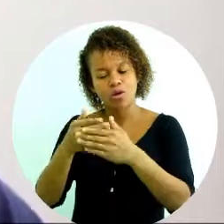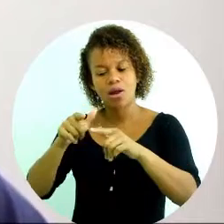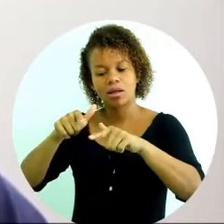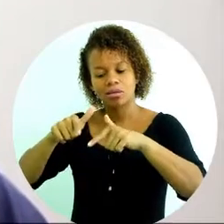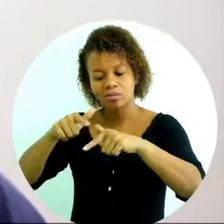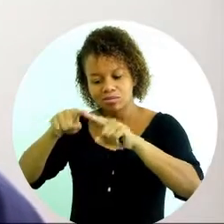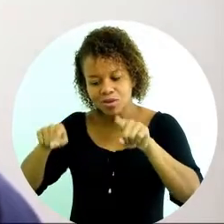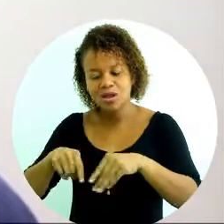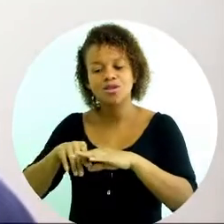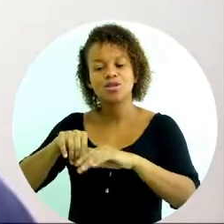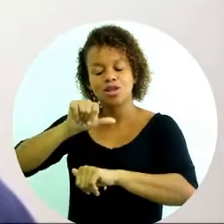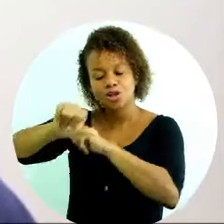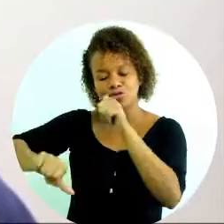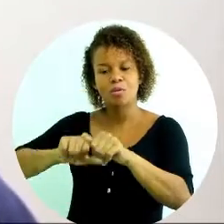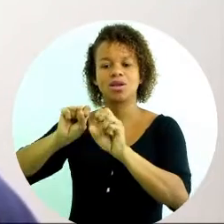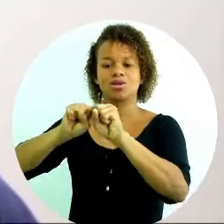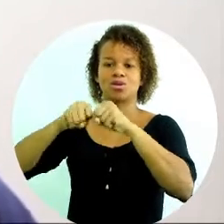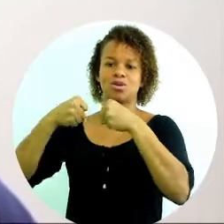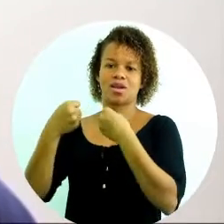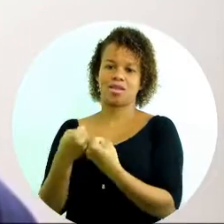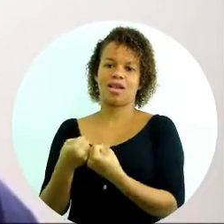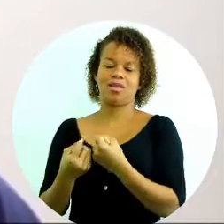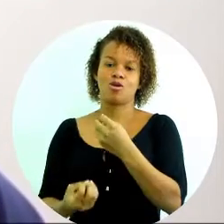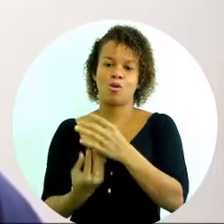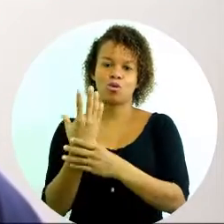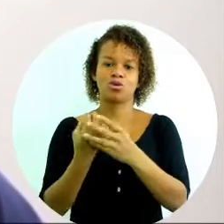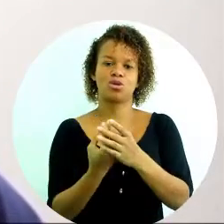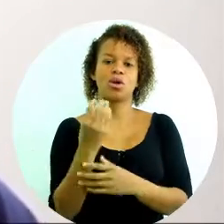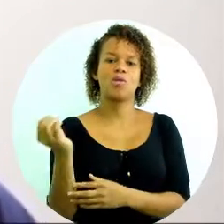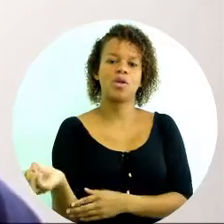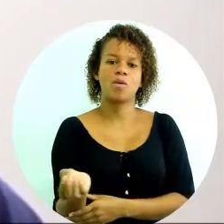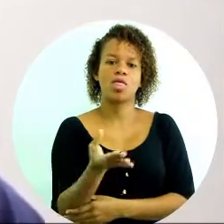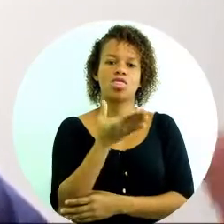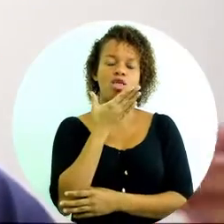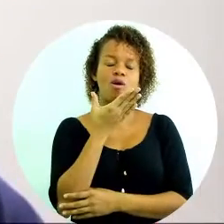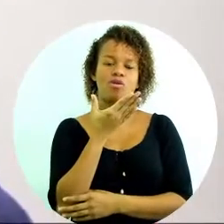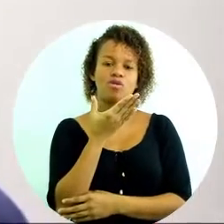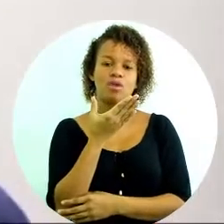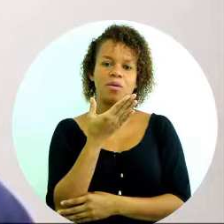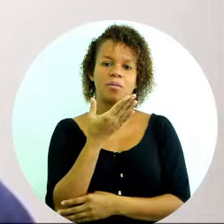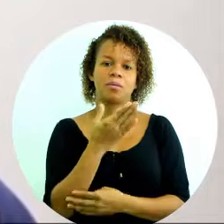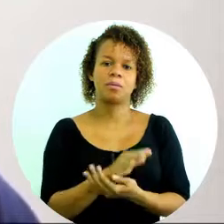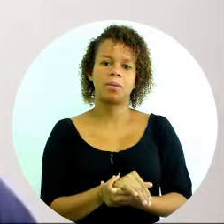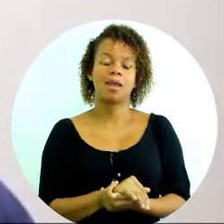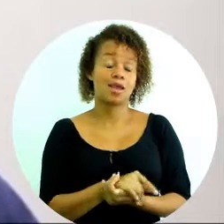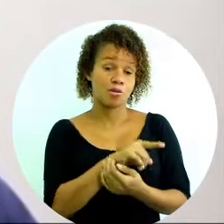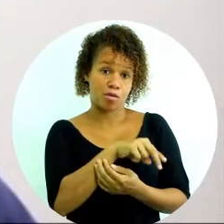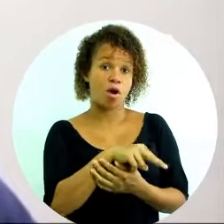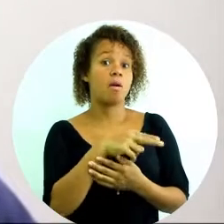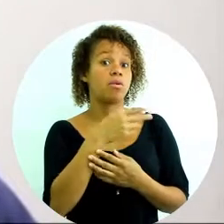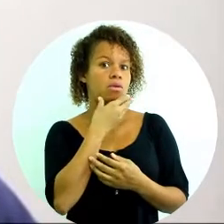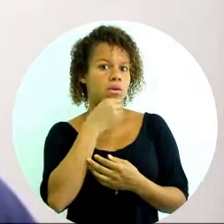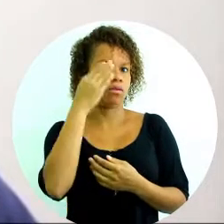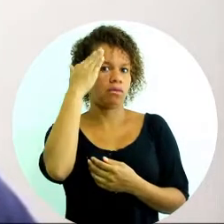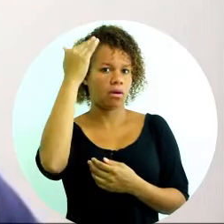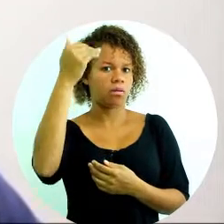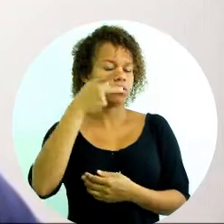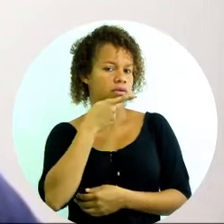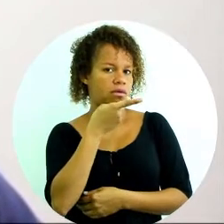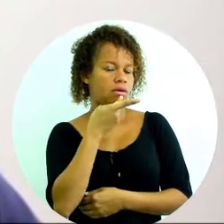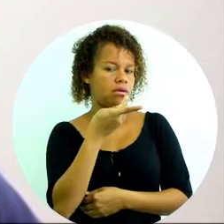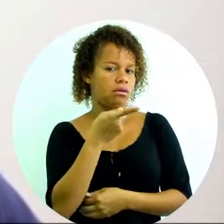de transformação da sociedade, de construção de uma nova hegemonia, o que o próprio Antonio